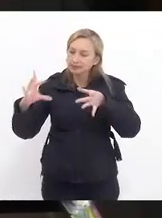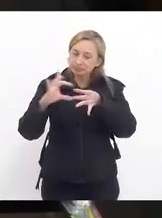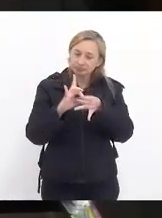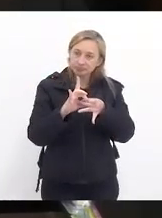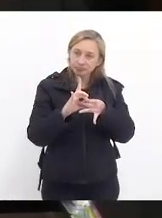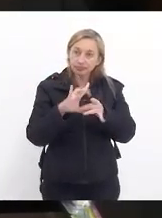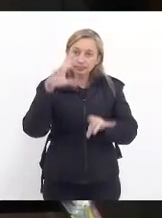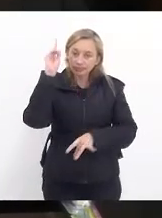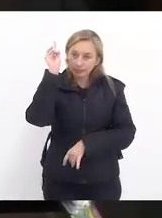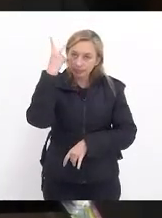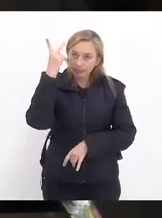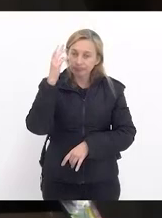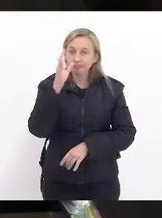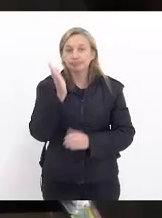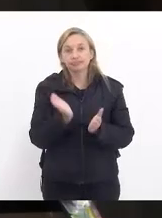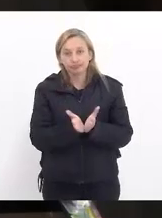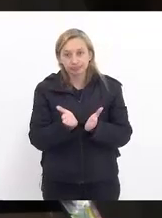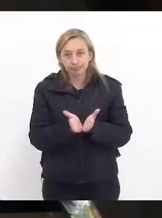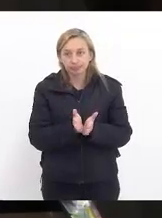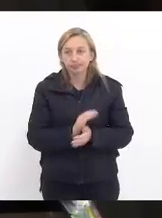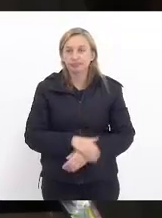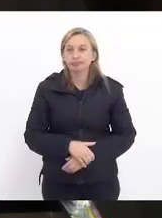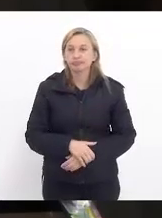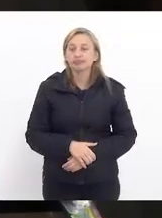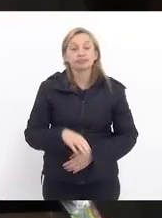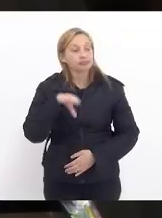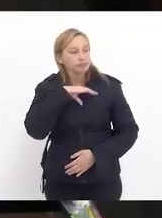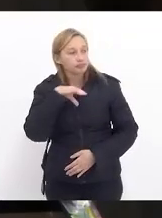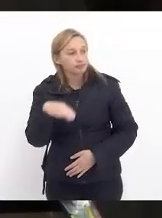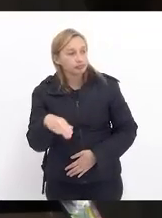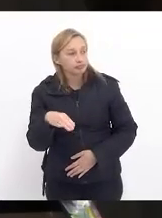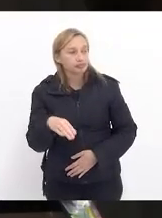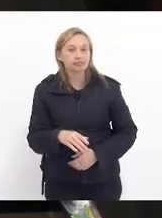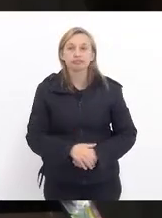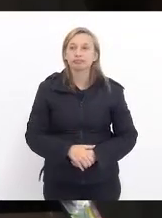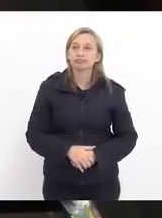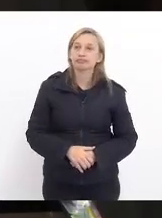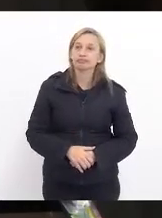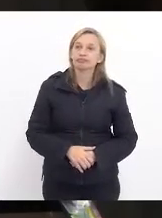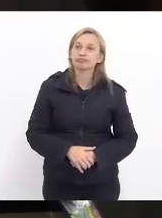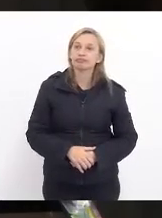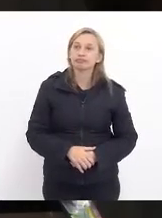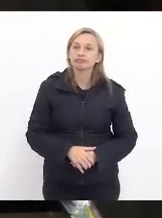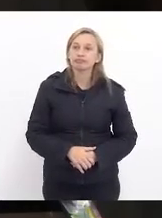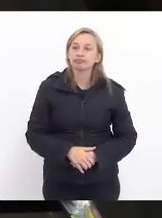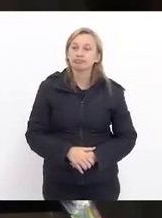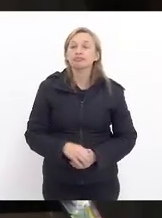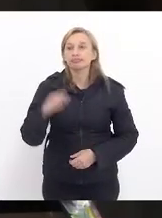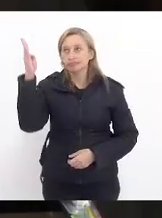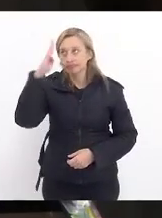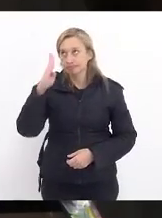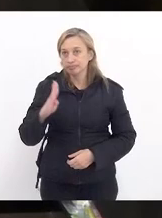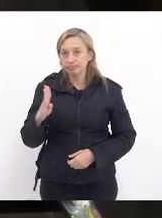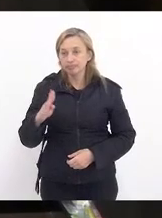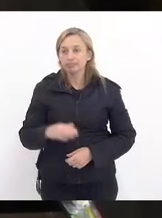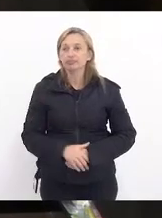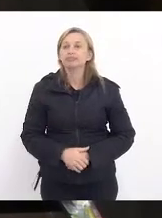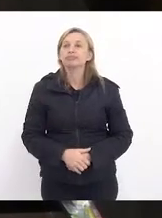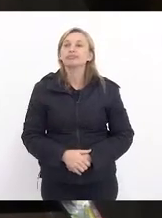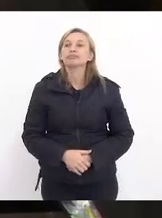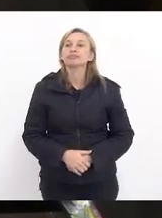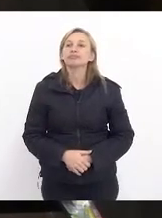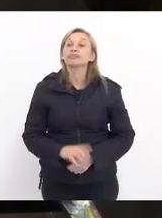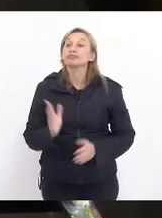histórica Cristã entre Portugal e o Brasil